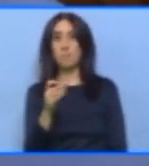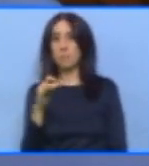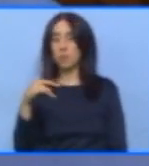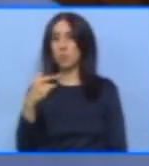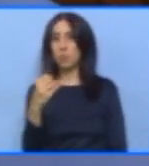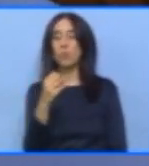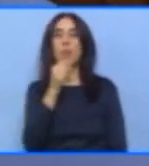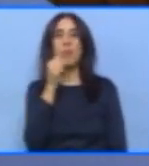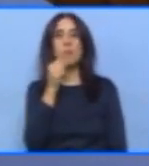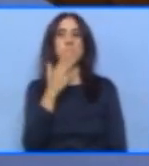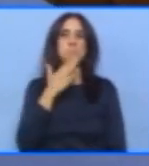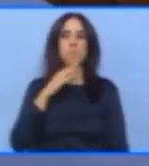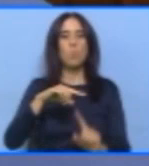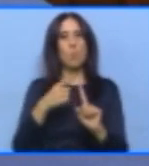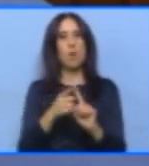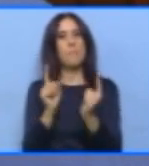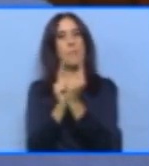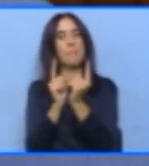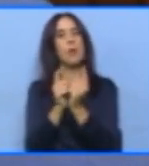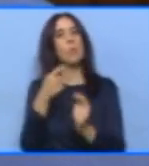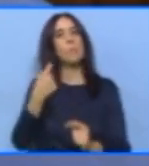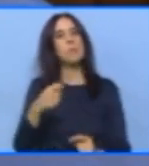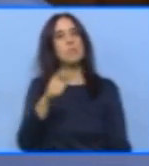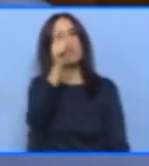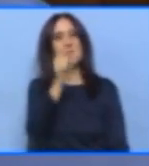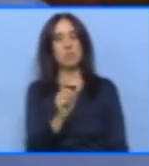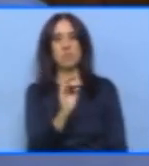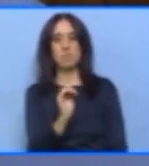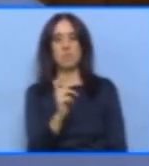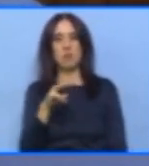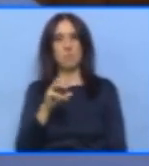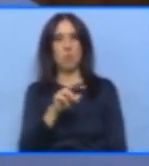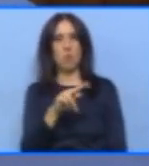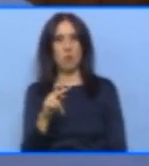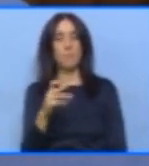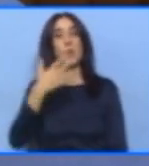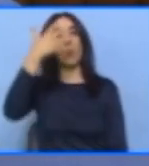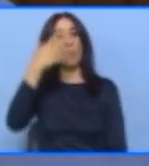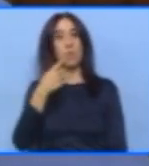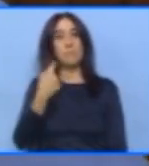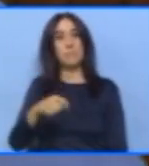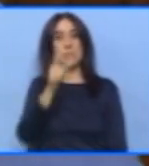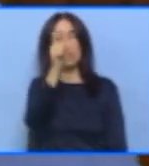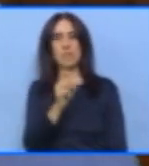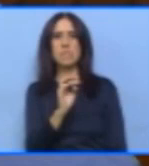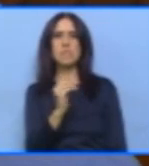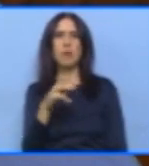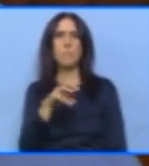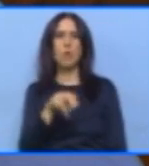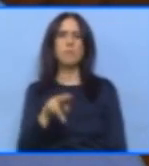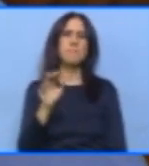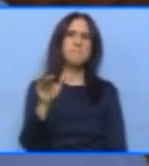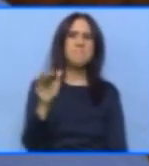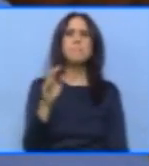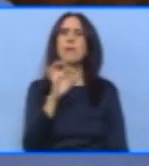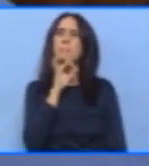um encontro pelo menos anual com o presidente Samora. E um dia o presidente Samora o interpela e diz, mas você que é bispo, quando